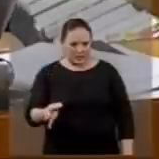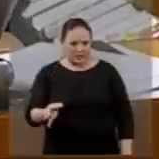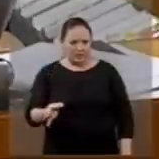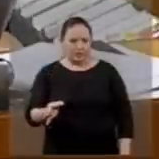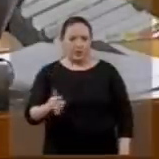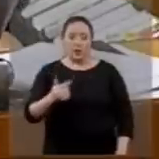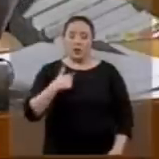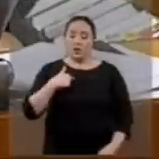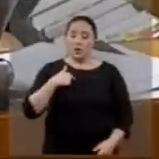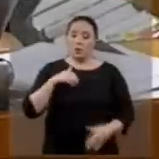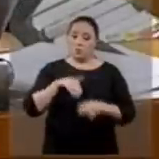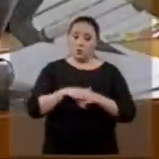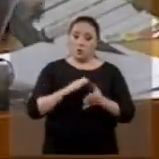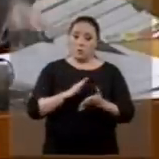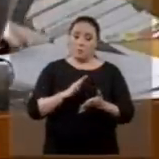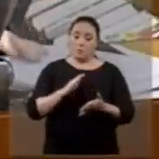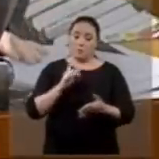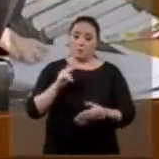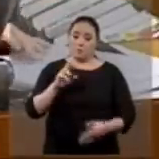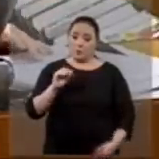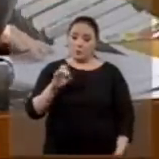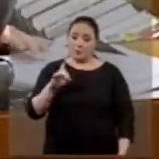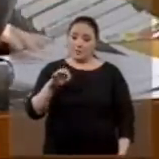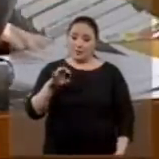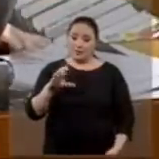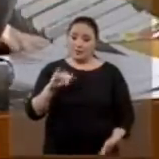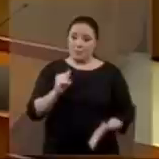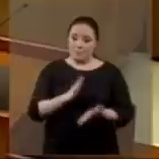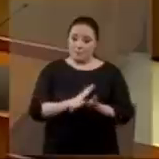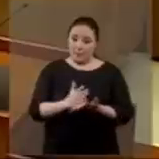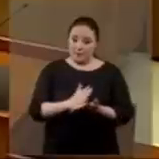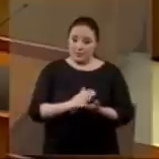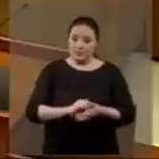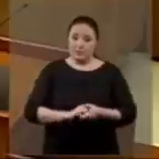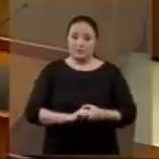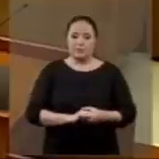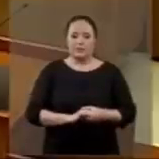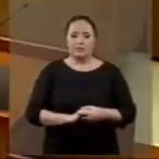pela procedência parcial no sentido do ministro Alexandre Moraes.